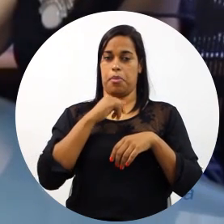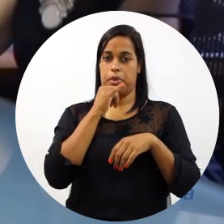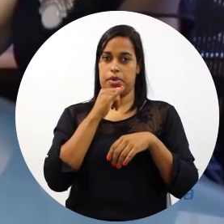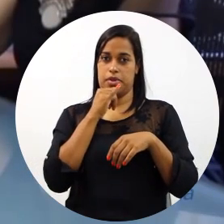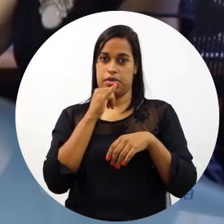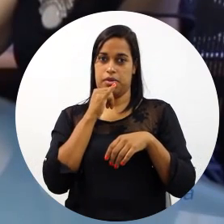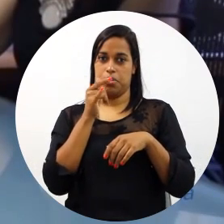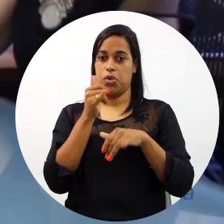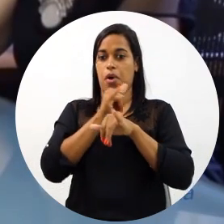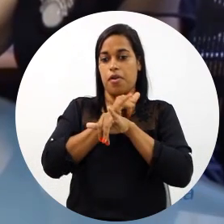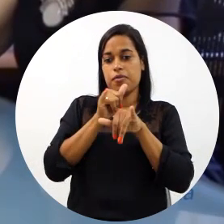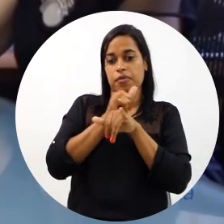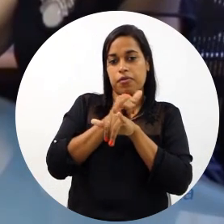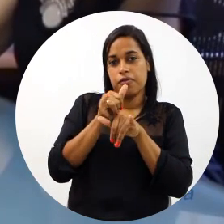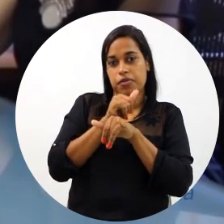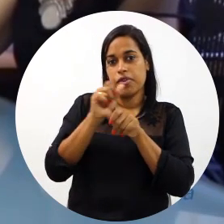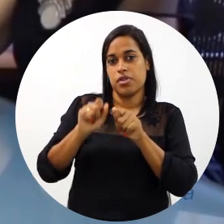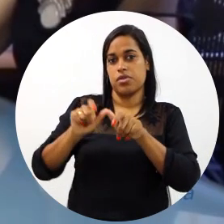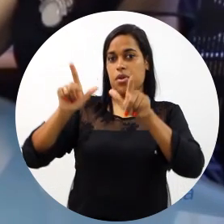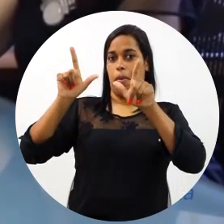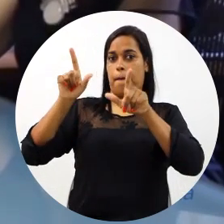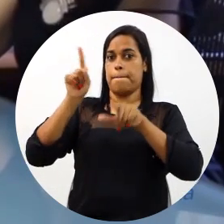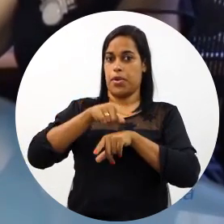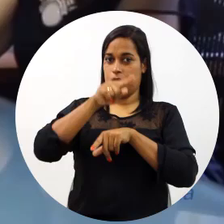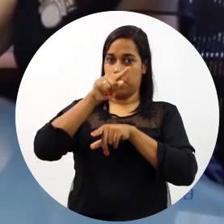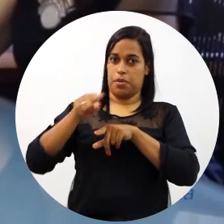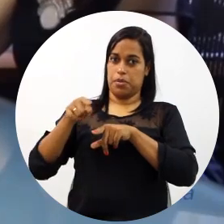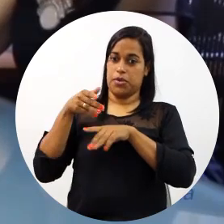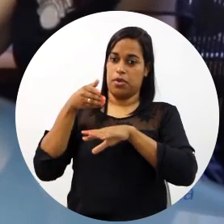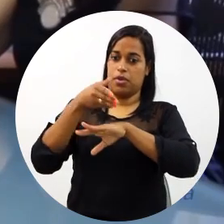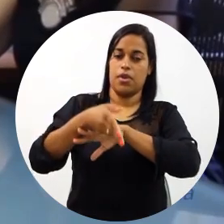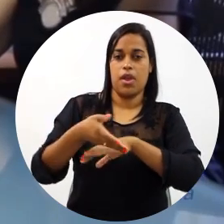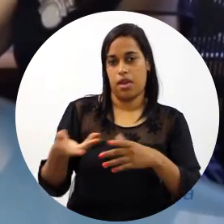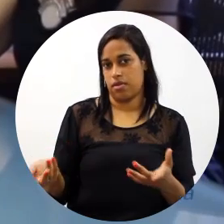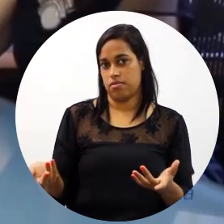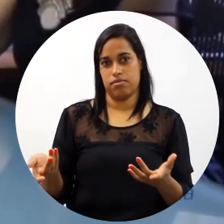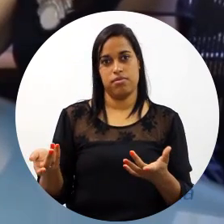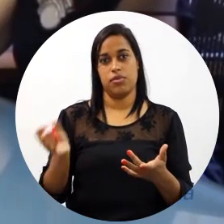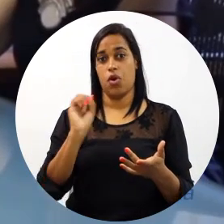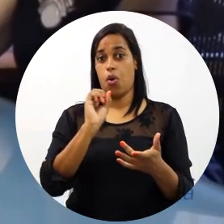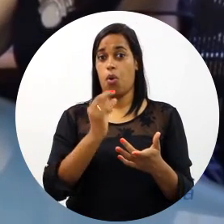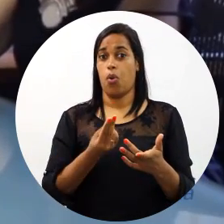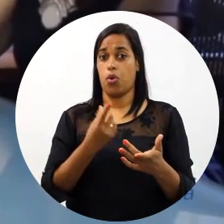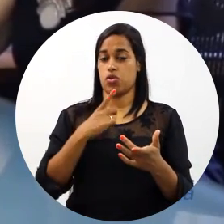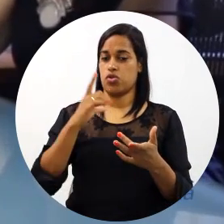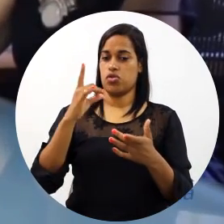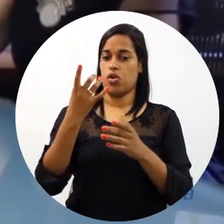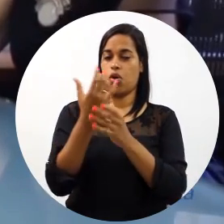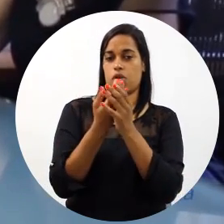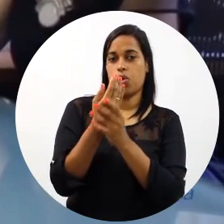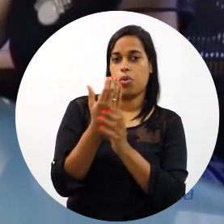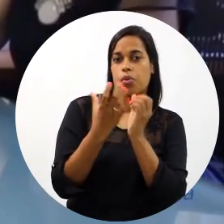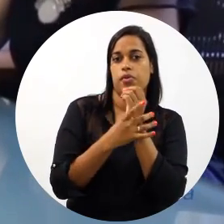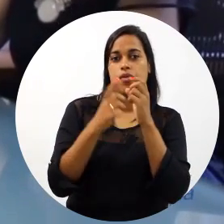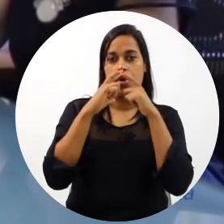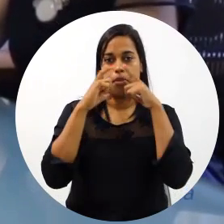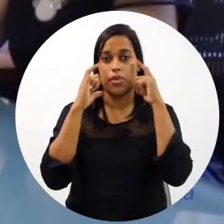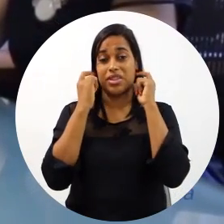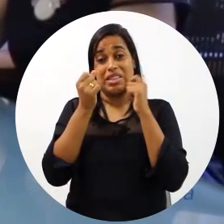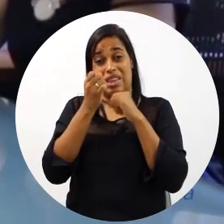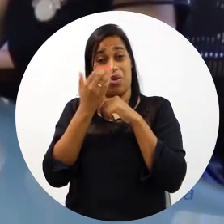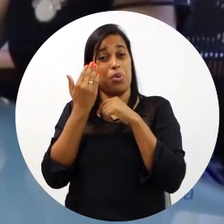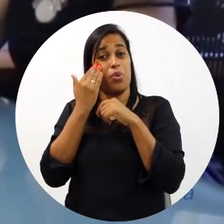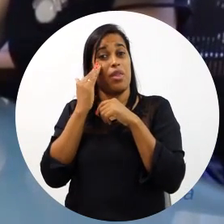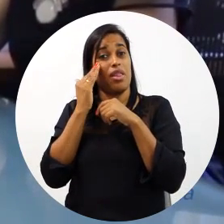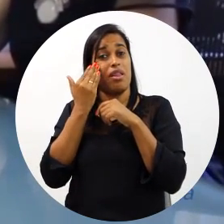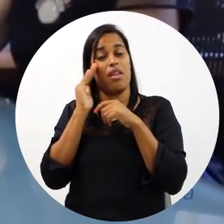colocar um aviso na parede dizendo proibido, né, entrar, ou aqui só entra com luva, com máscara, se eu não entender